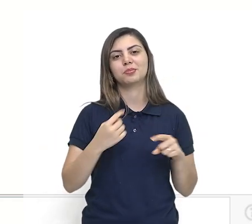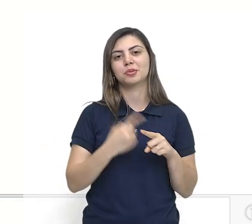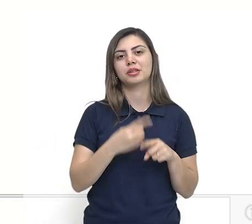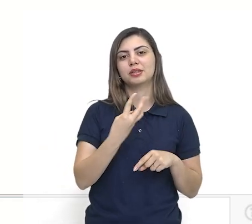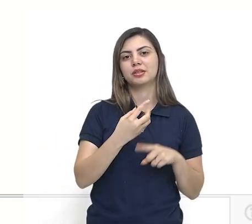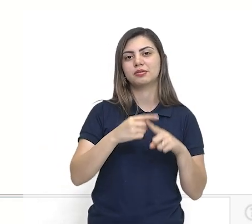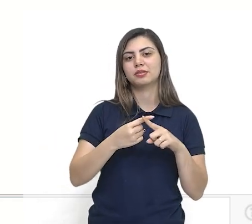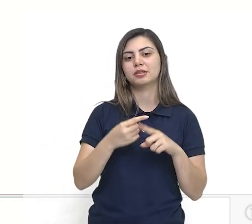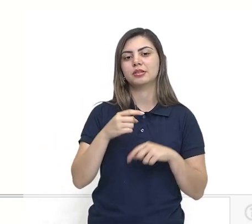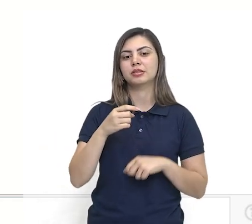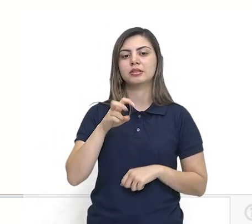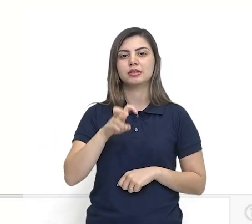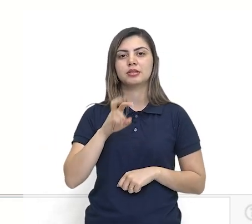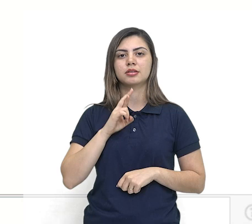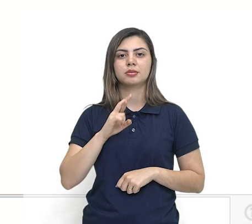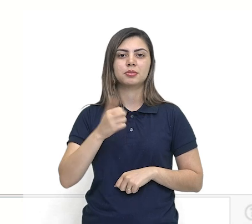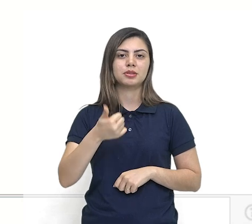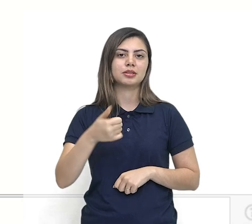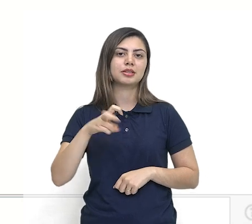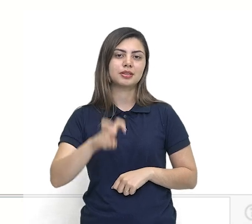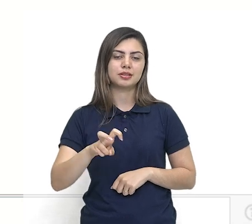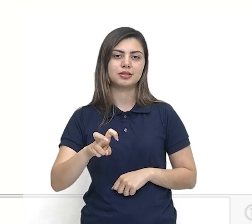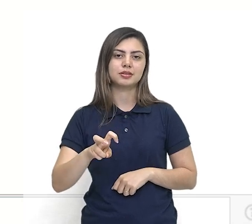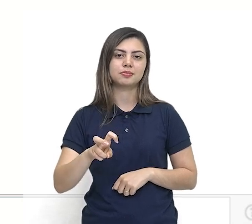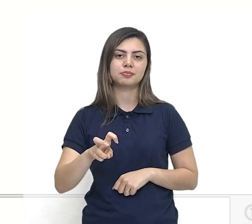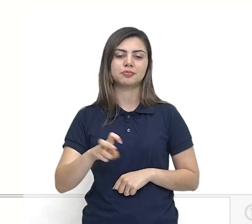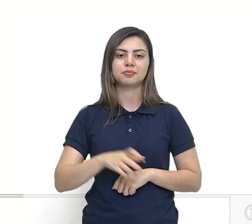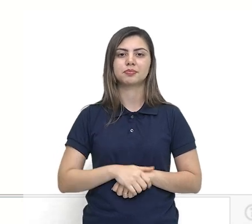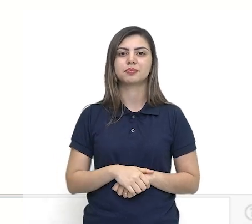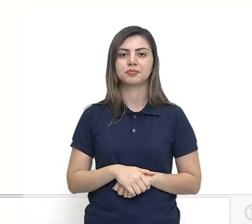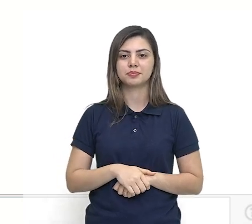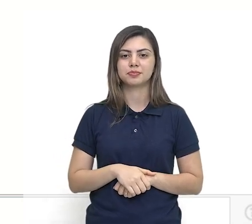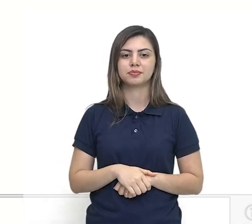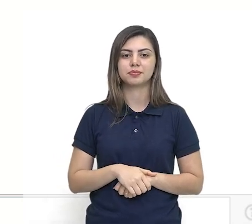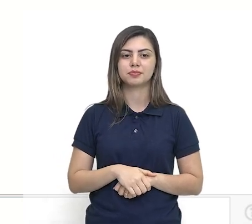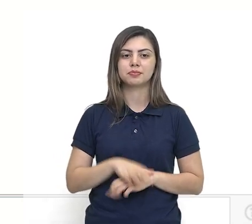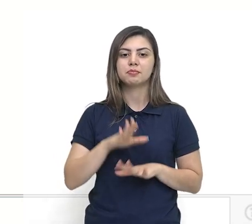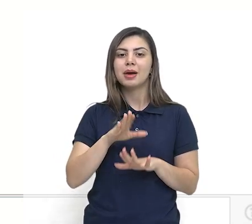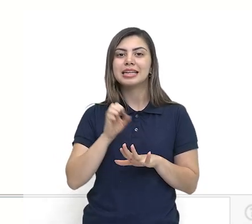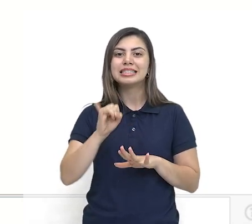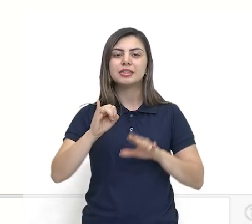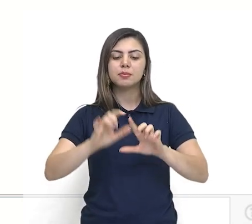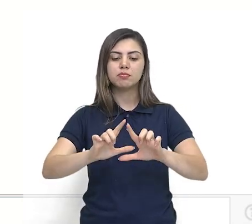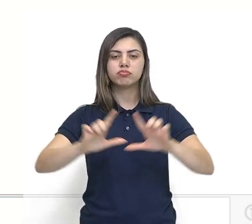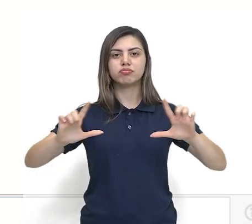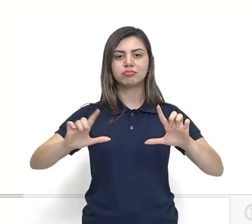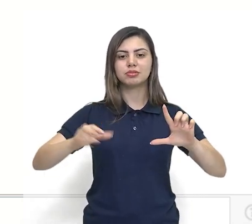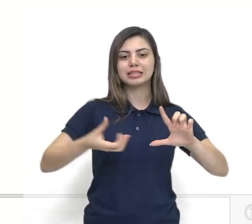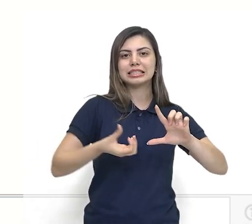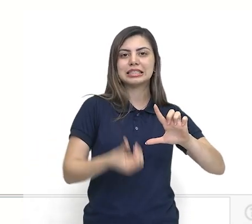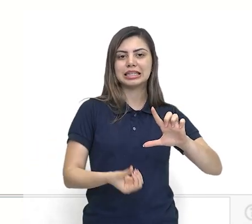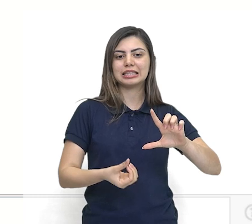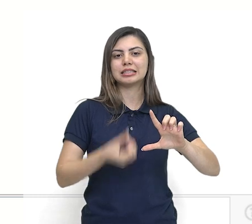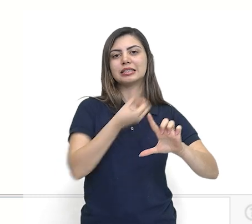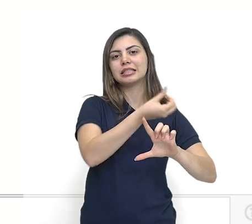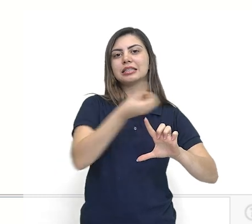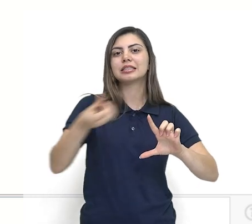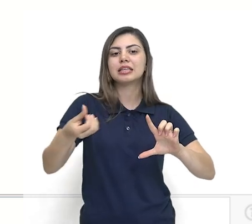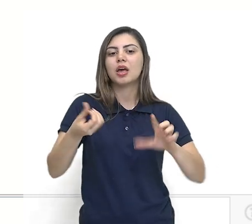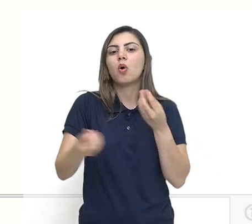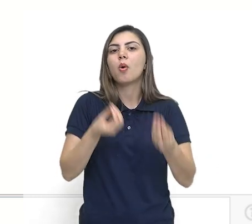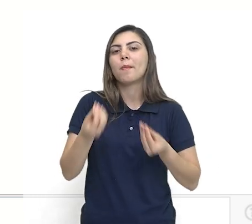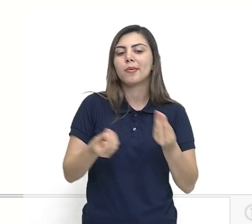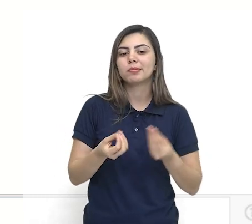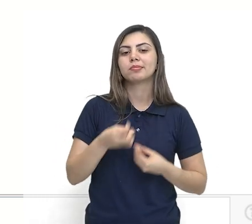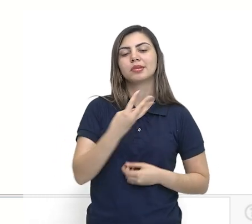15. Certo? Porque 3 vezes 5, 15. Né? Lado 6, o perímetro passaria a ser igual a